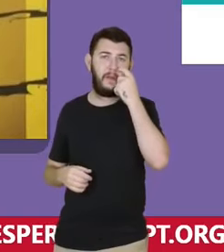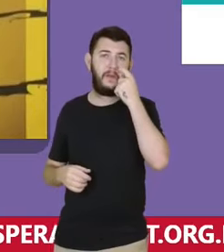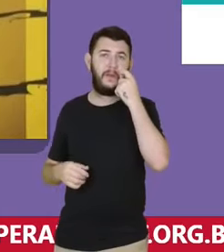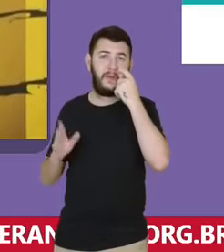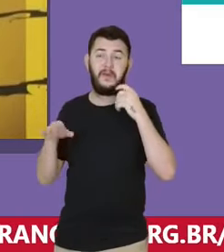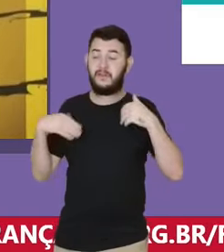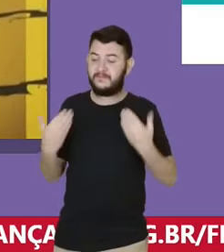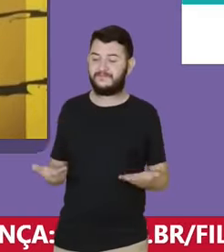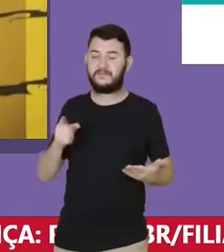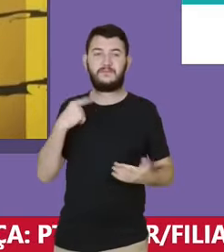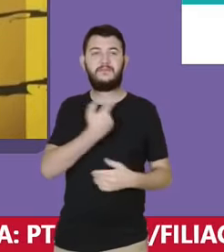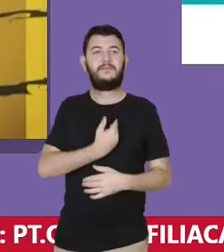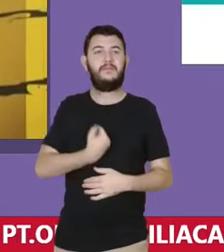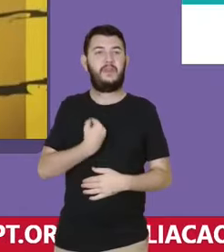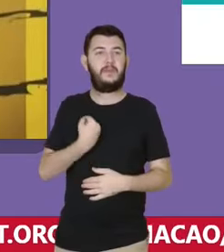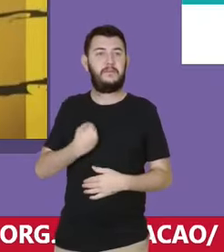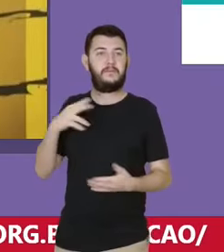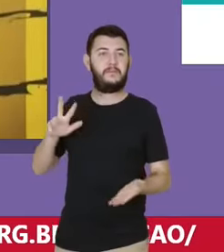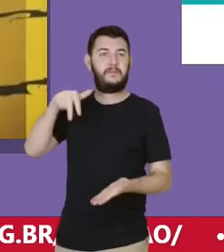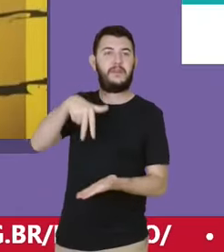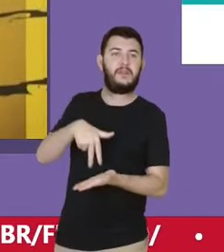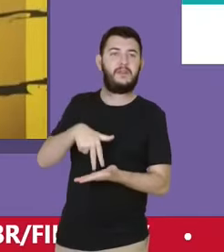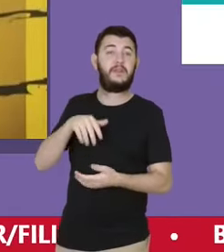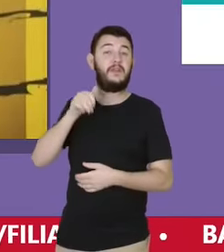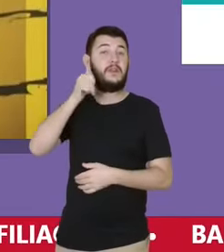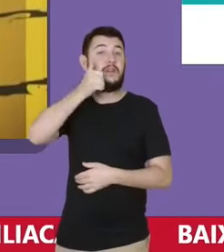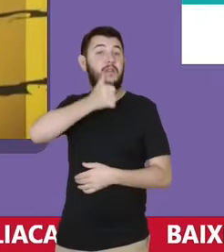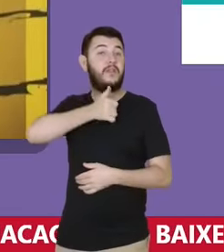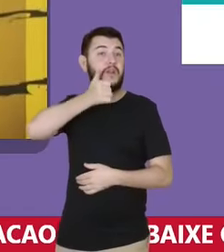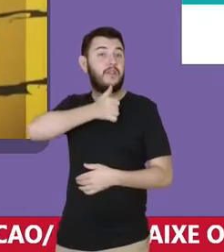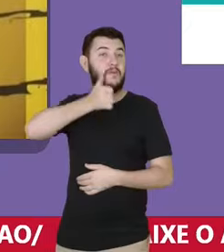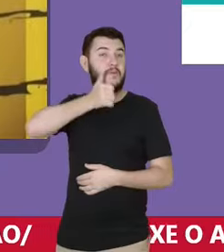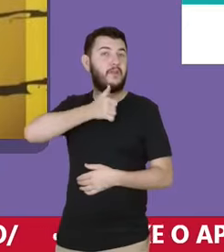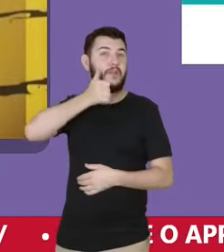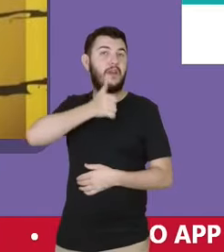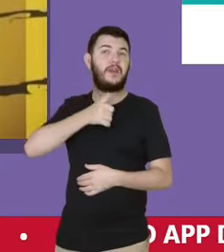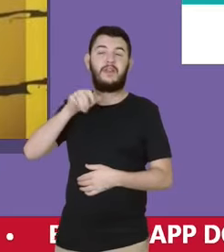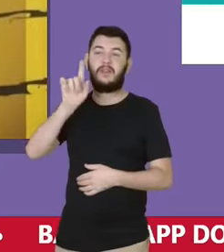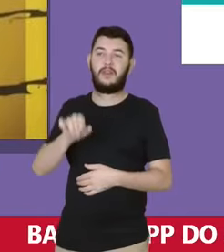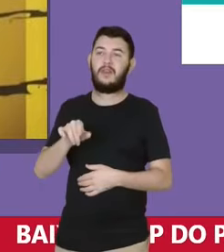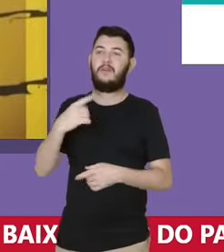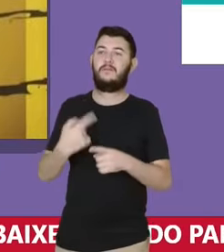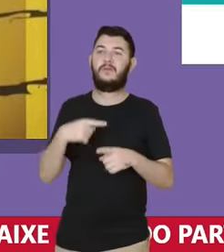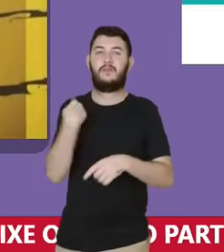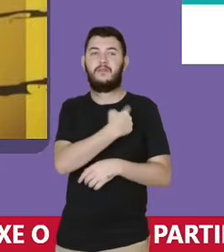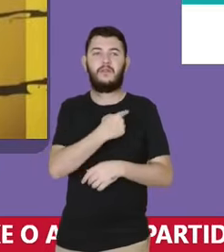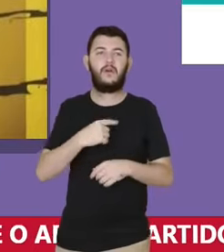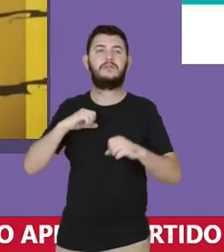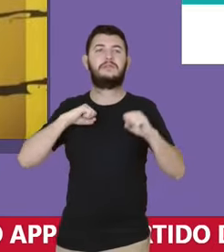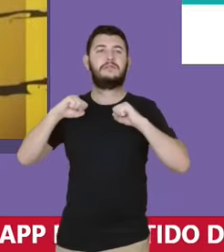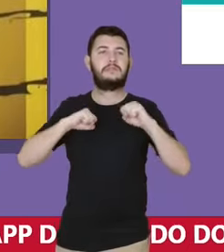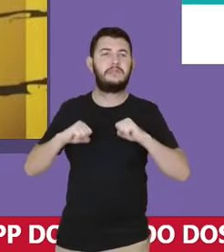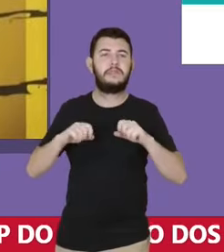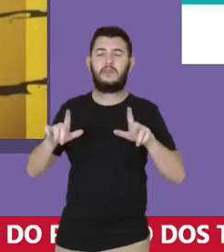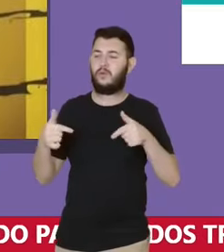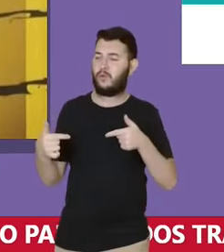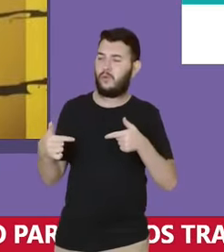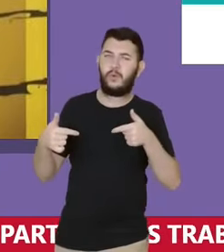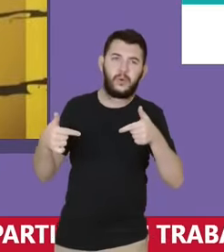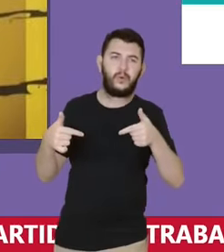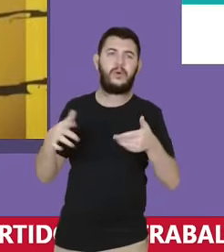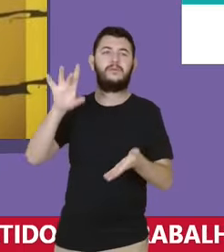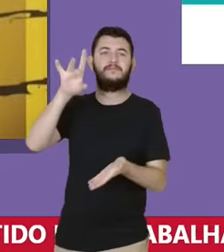essa presença principalmente das mulheres, porque somos aquelas que resistem,